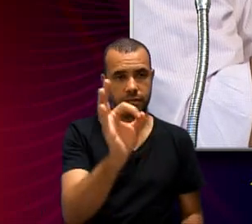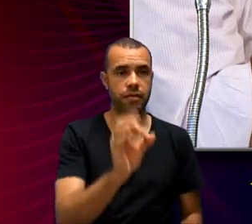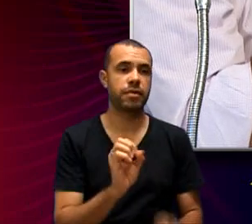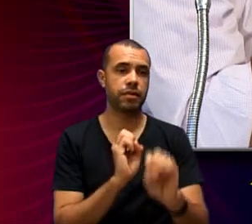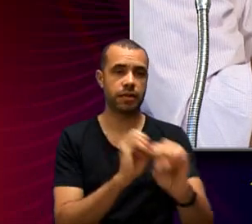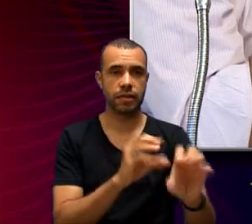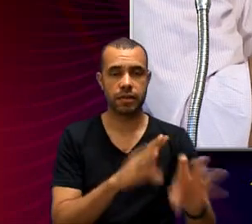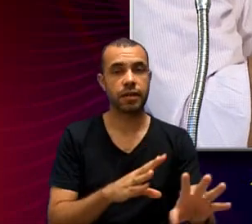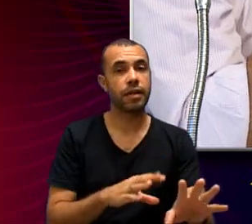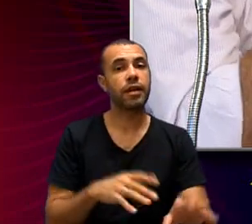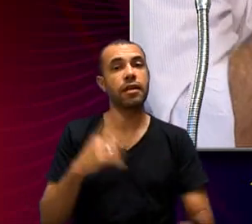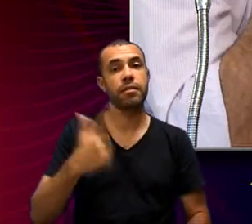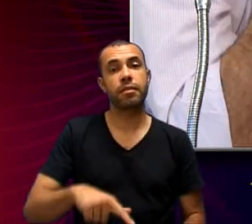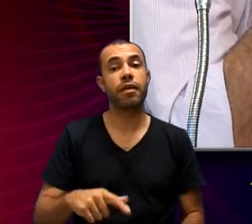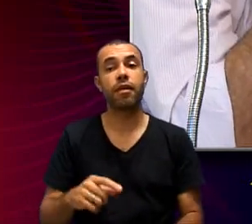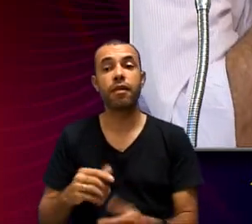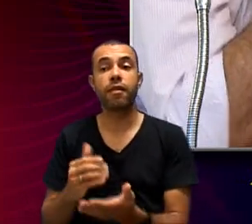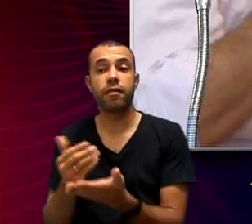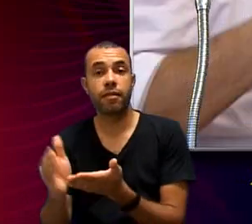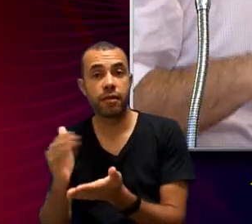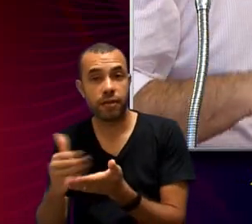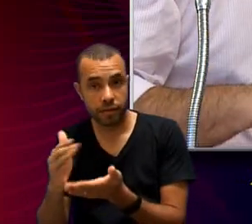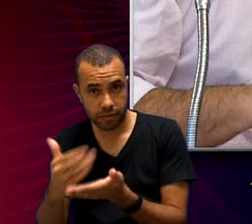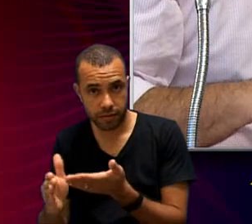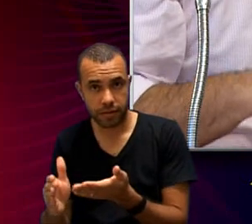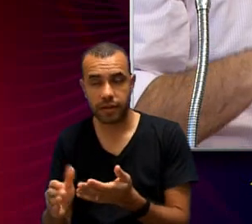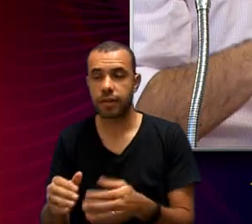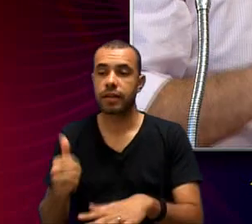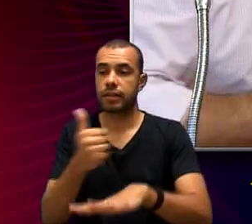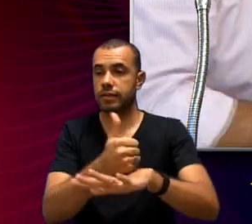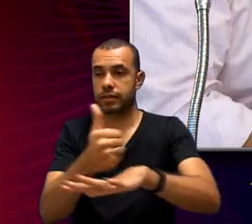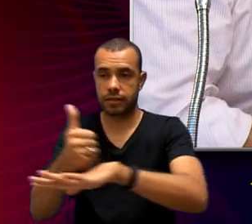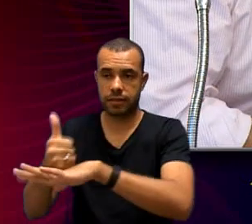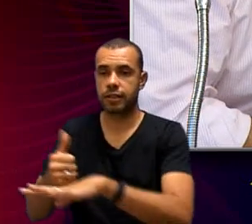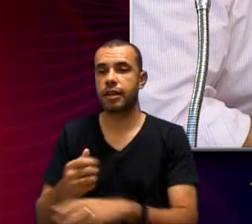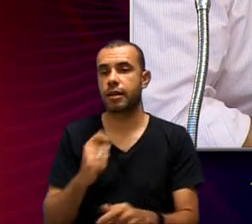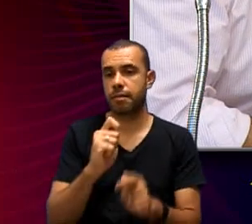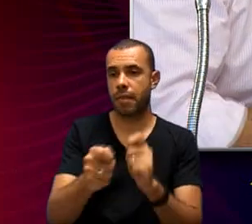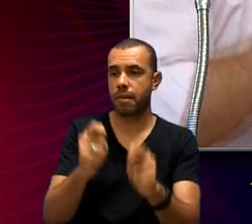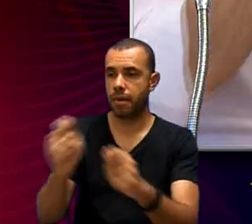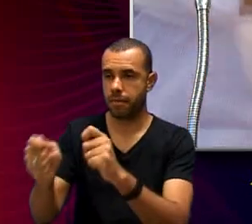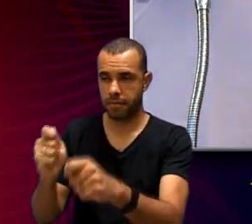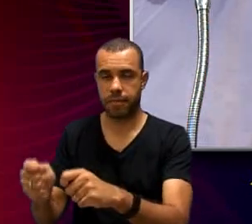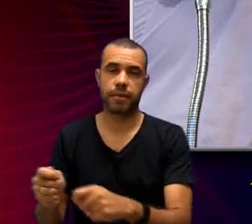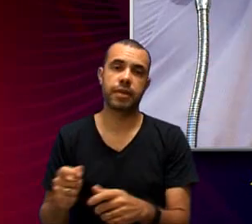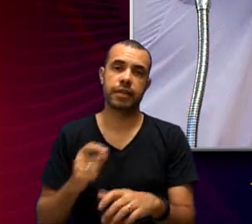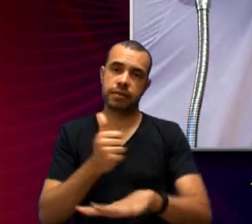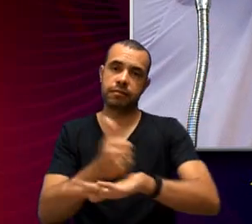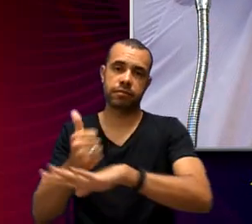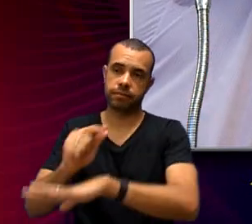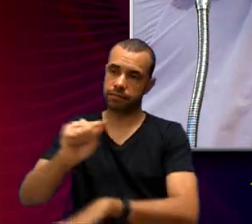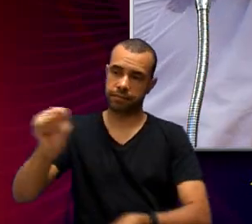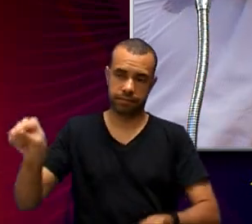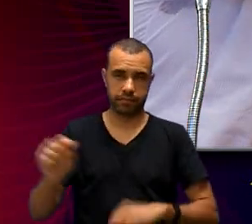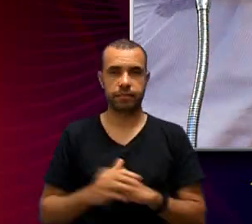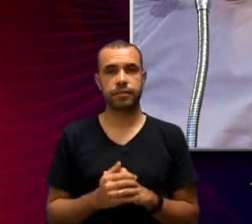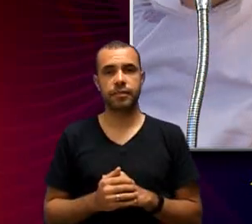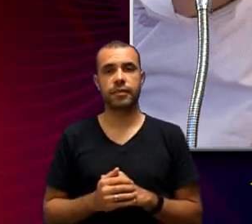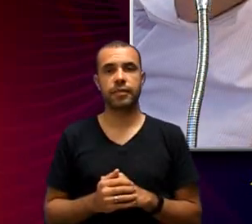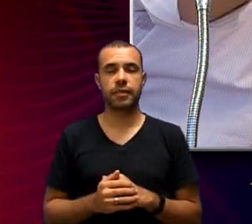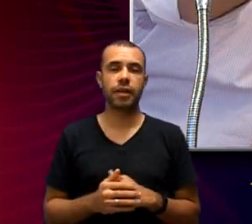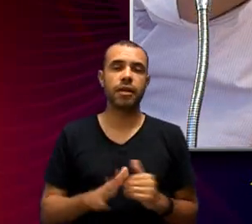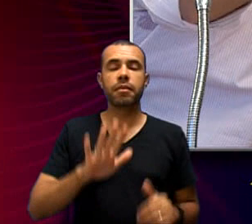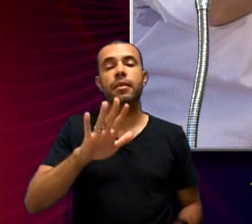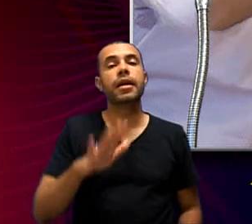foi dividido para secretarias. Então, ele está menor do que esse ano. Né? Sim, mas eu quero a